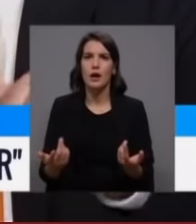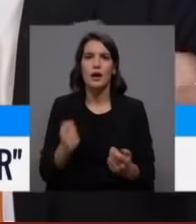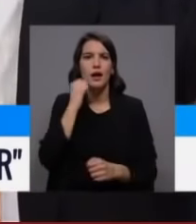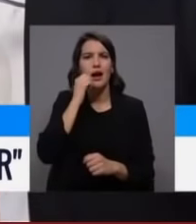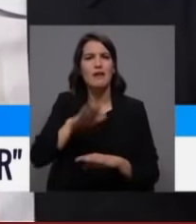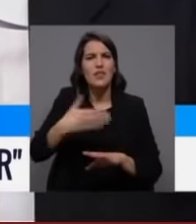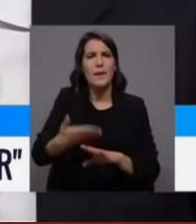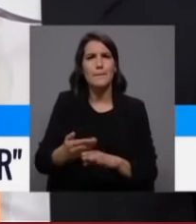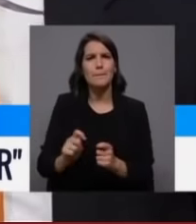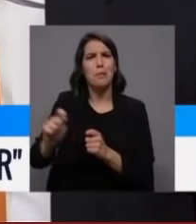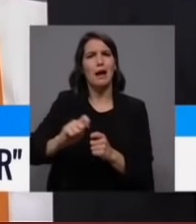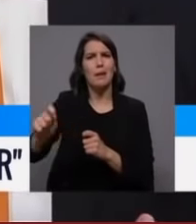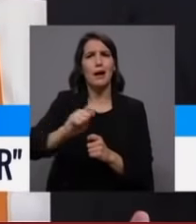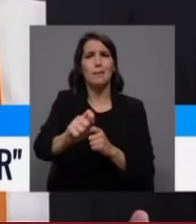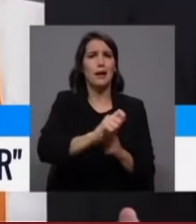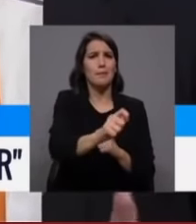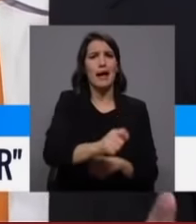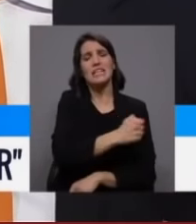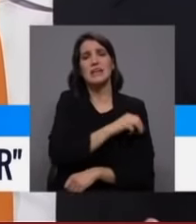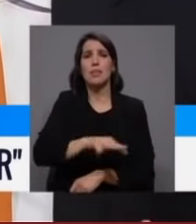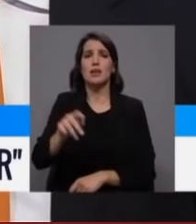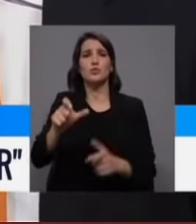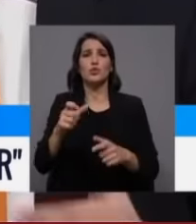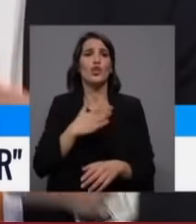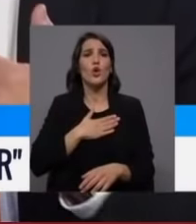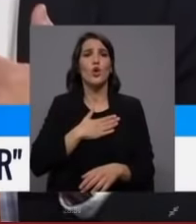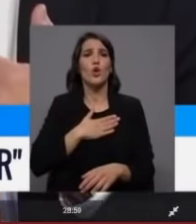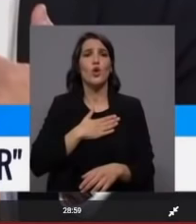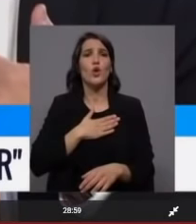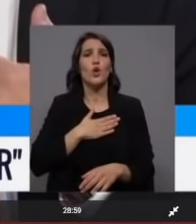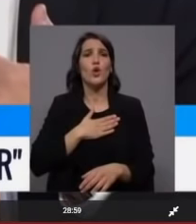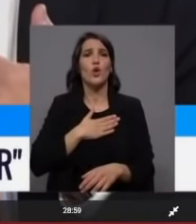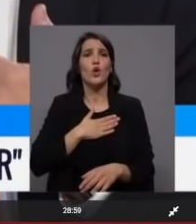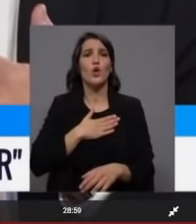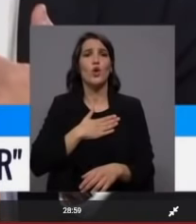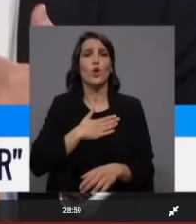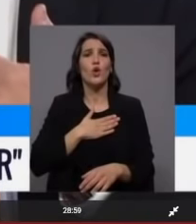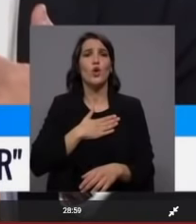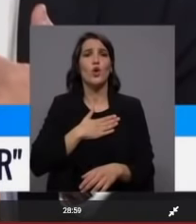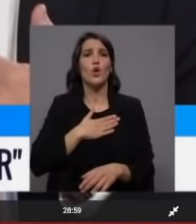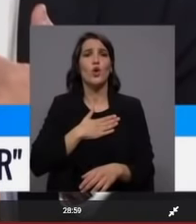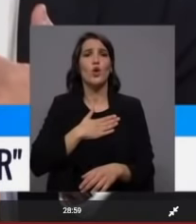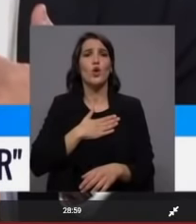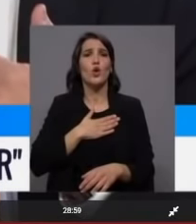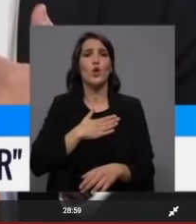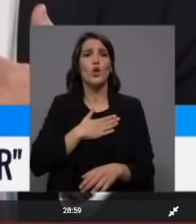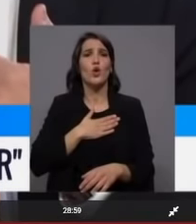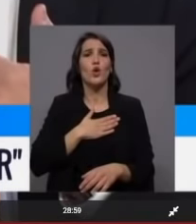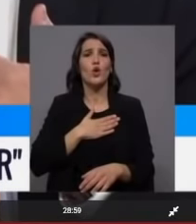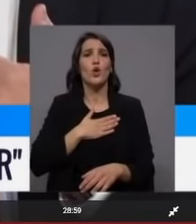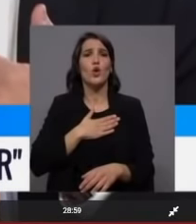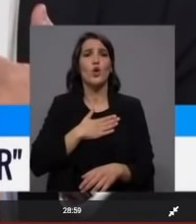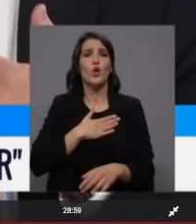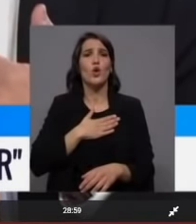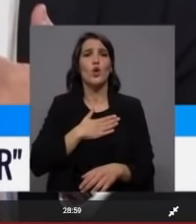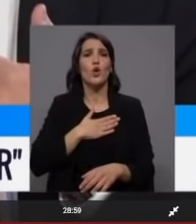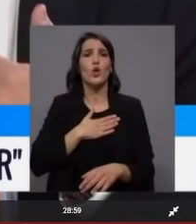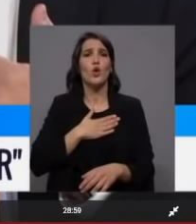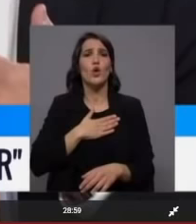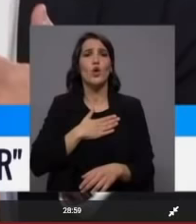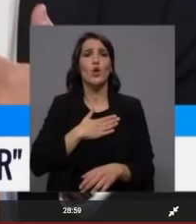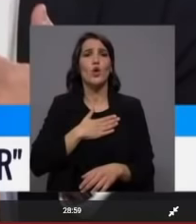é que pois andamos a pagar milhares de casas aqui não quer trabalhar e eu que nunca tenho a galera falando ó eu ligasse